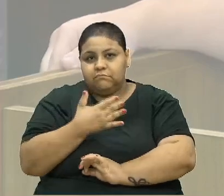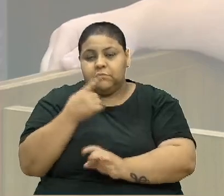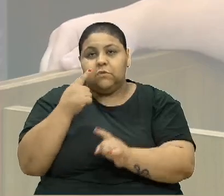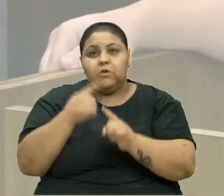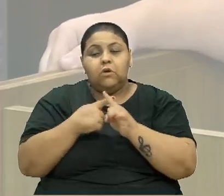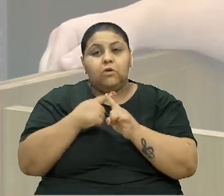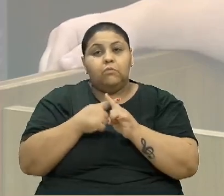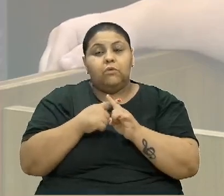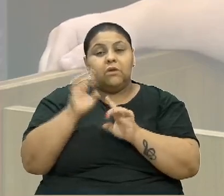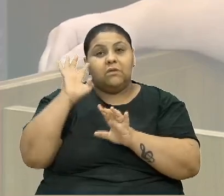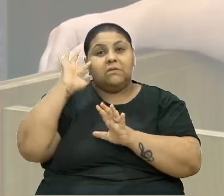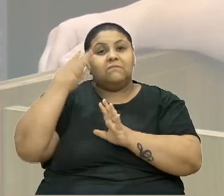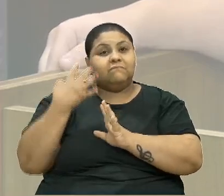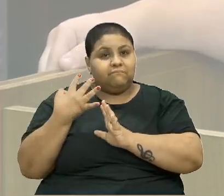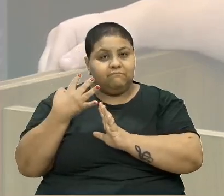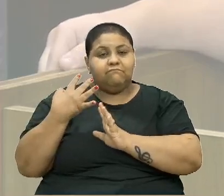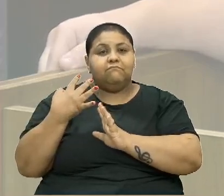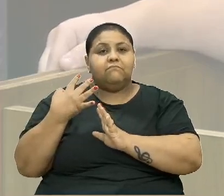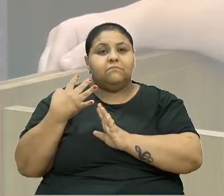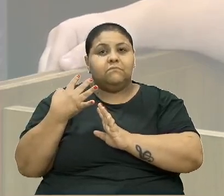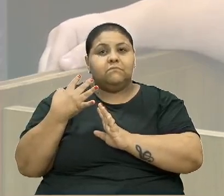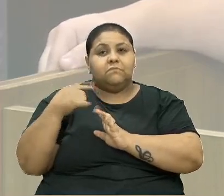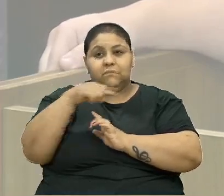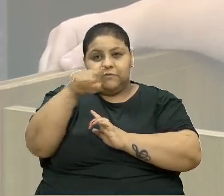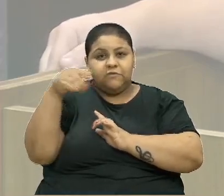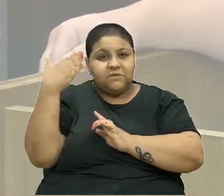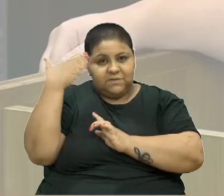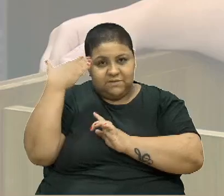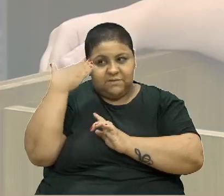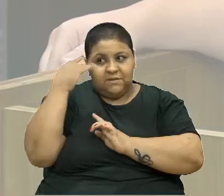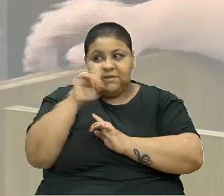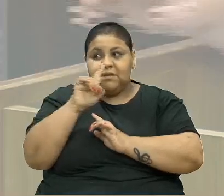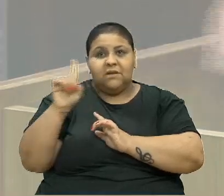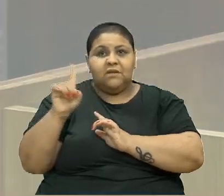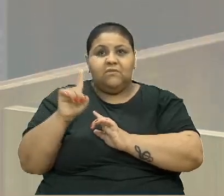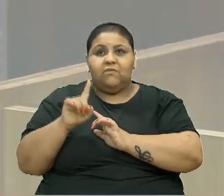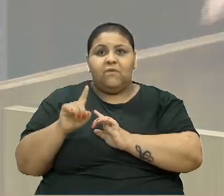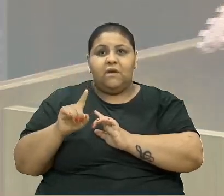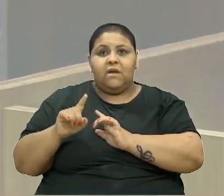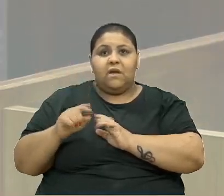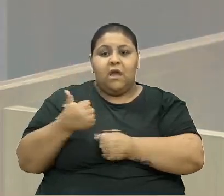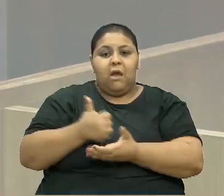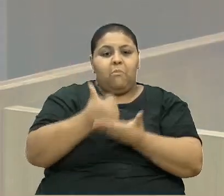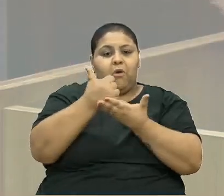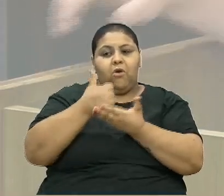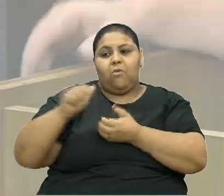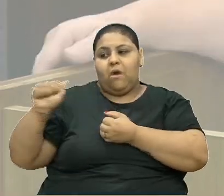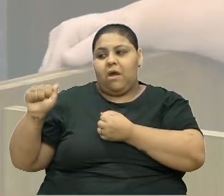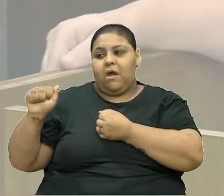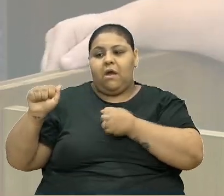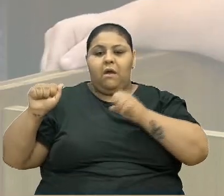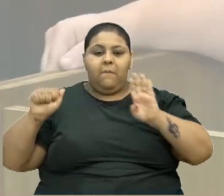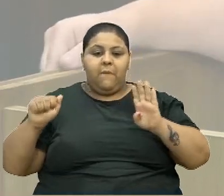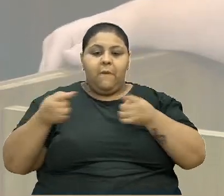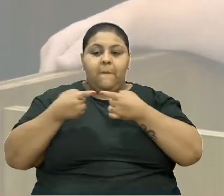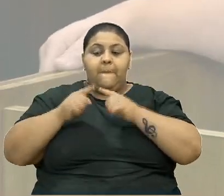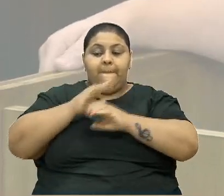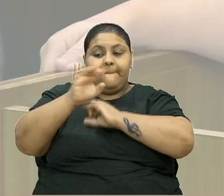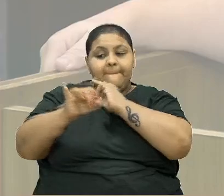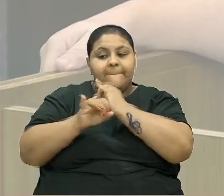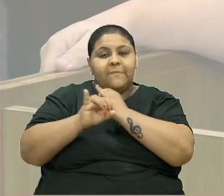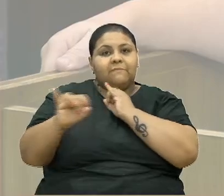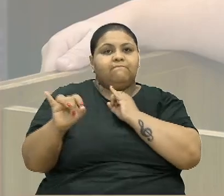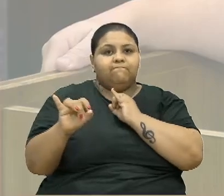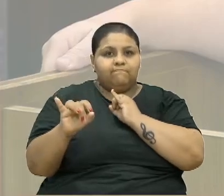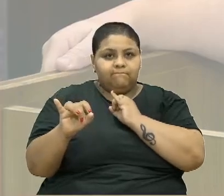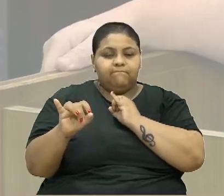certas situações que vem acontecendo. E você sabe, não é do lado A, nem do B, nem do C, mas a internet é uma coisa,